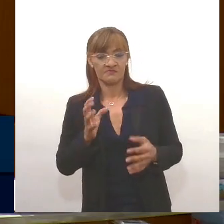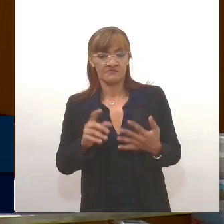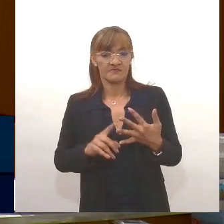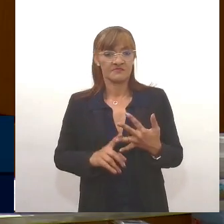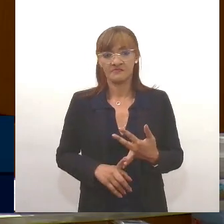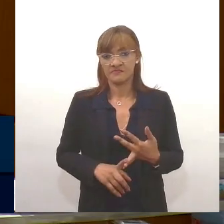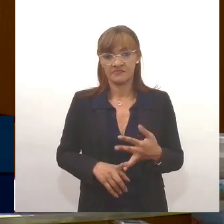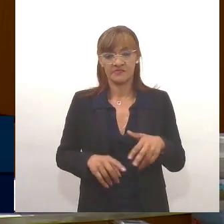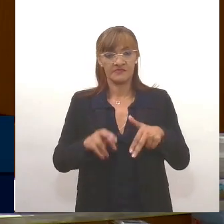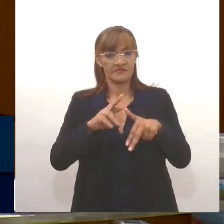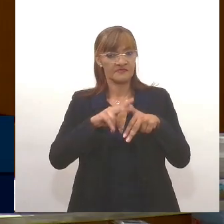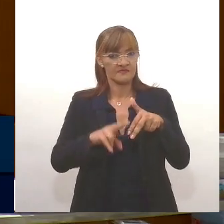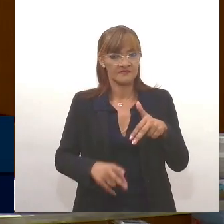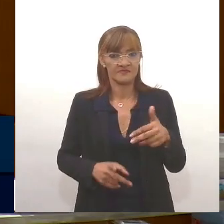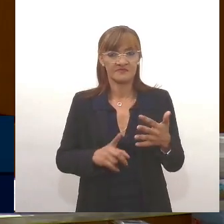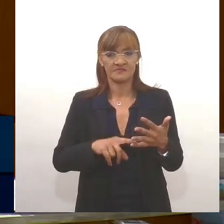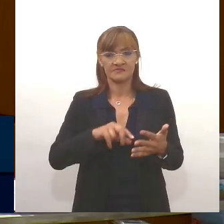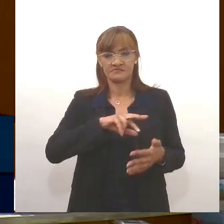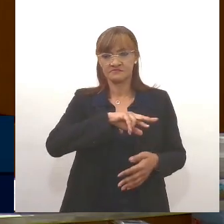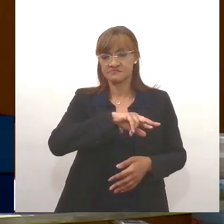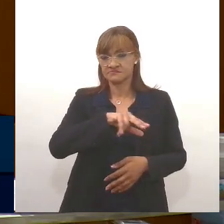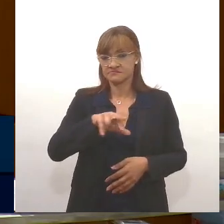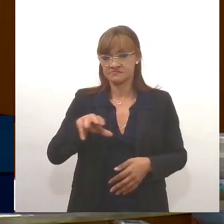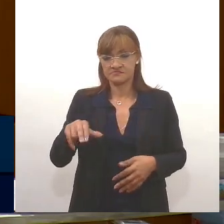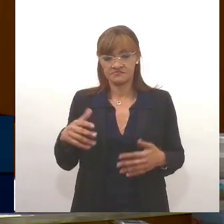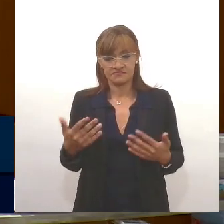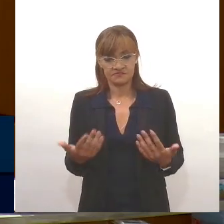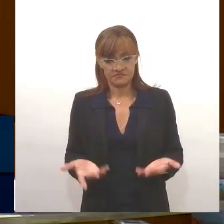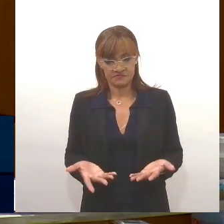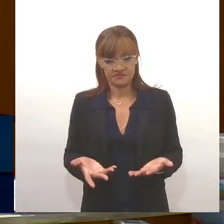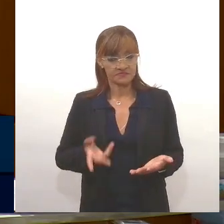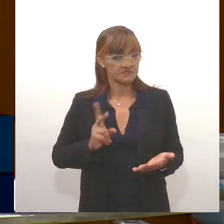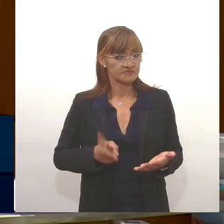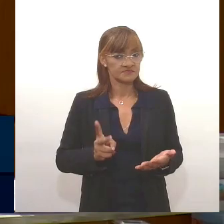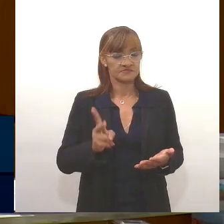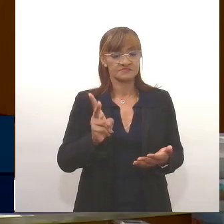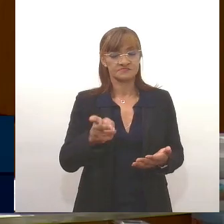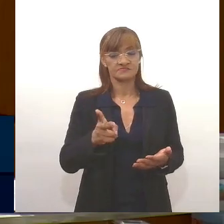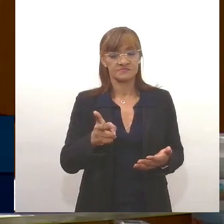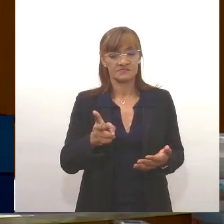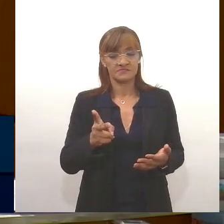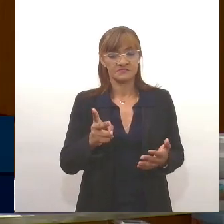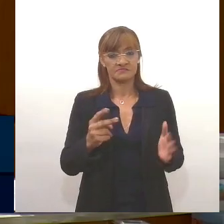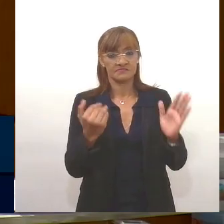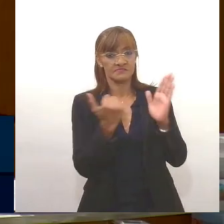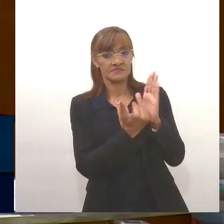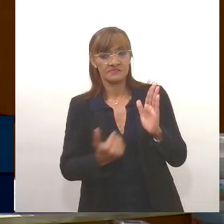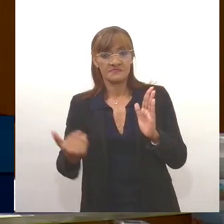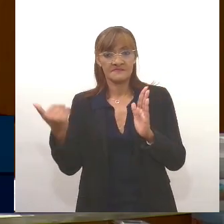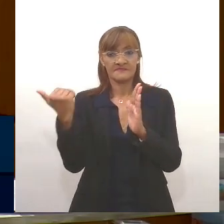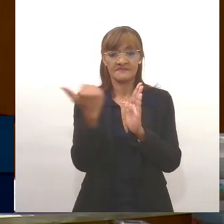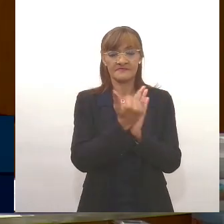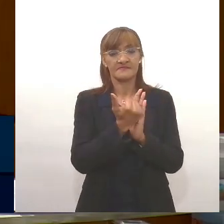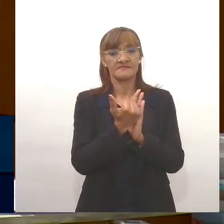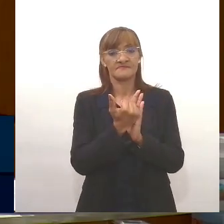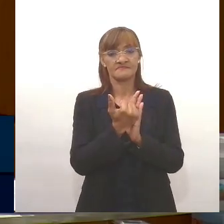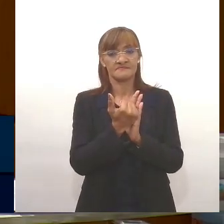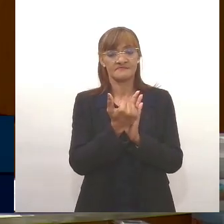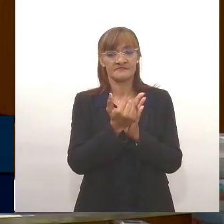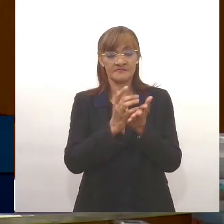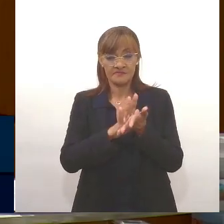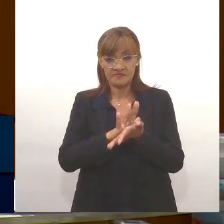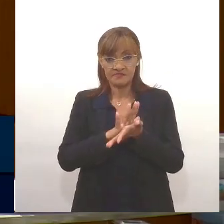né de gordofobia acaba tendo três vezes mais potencialidades de